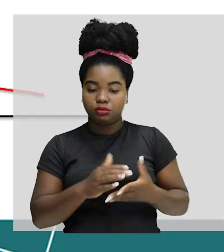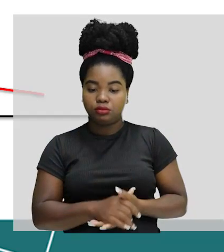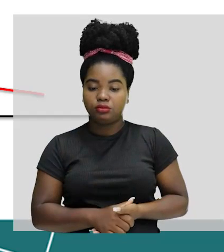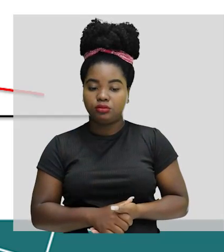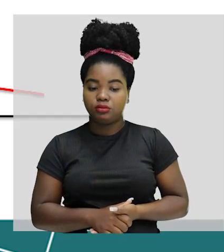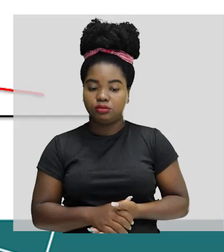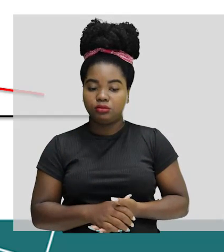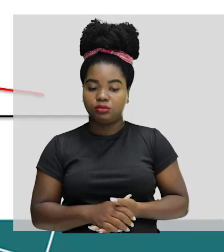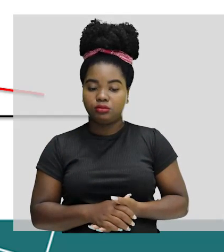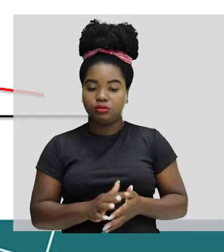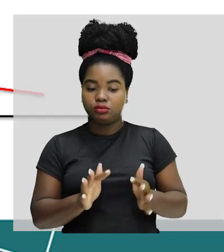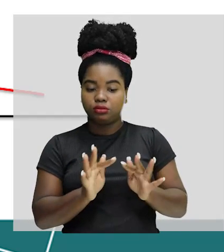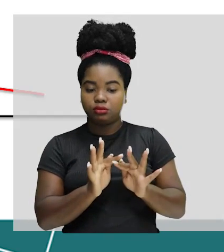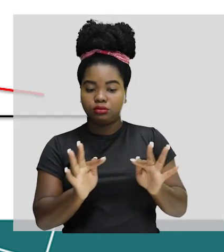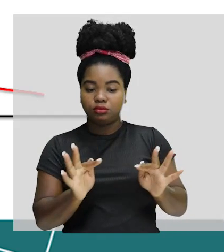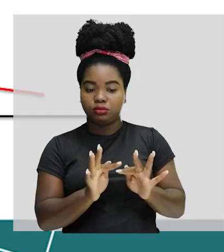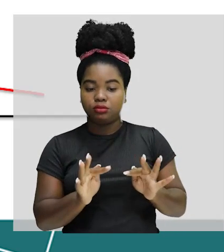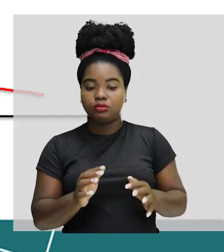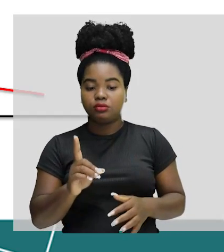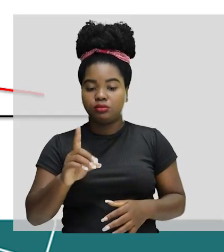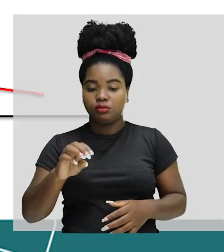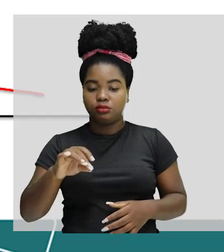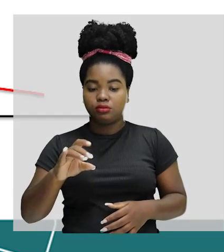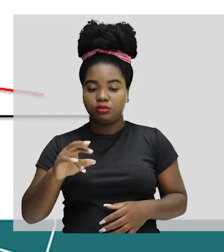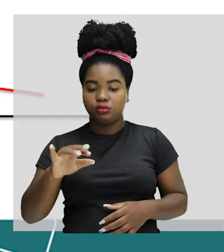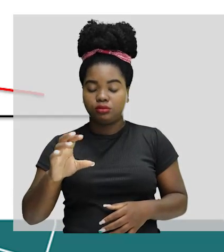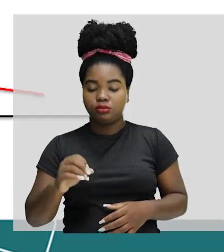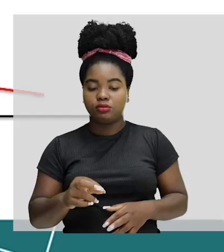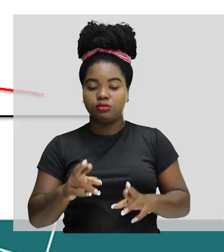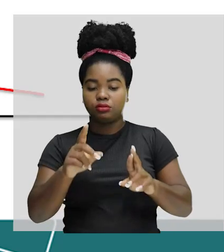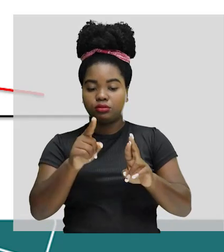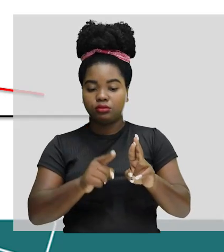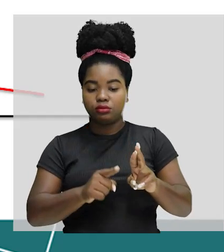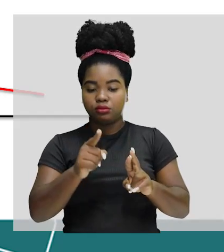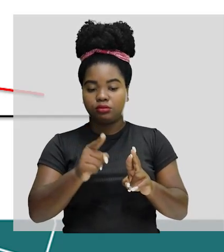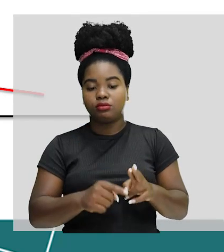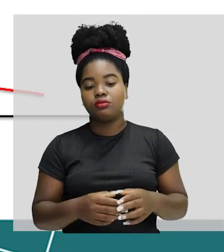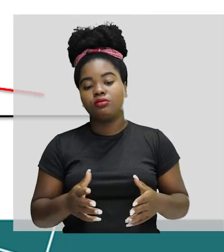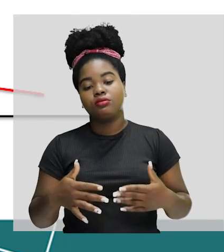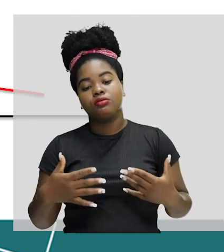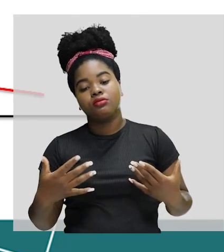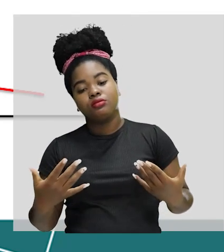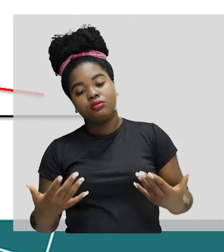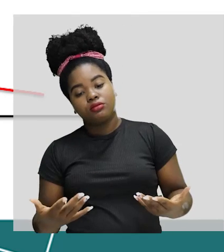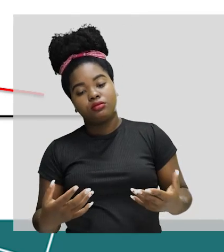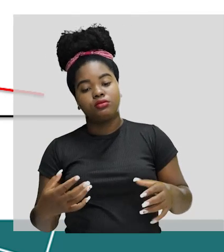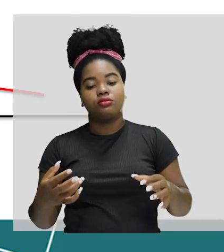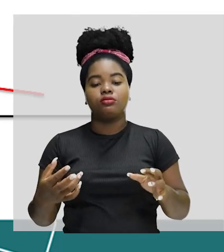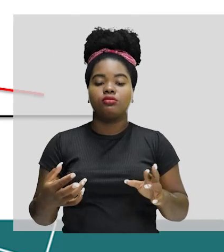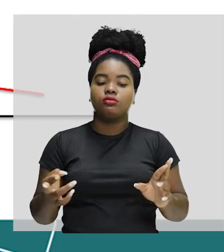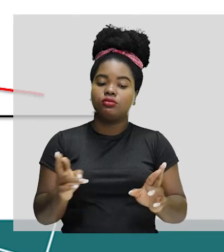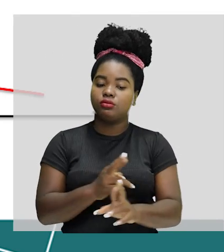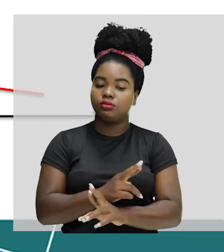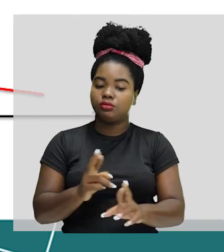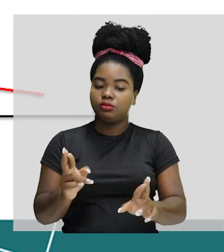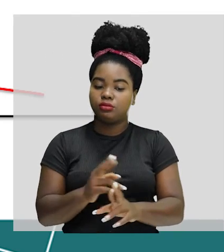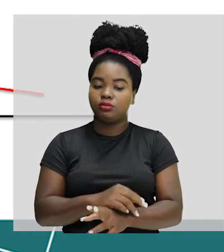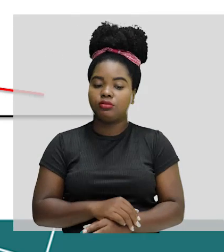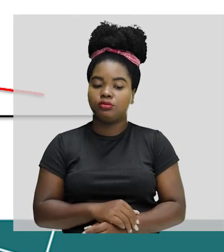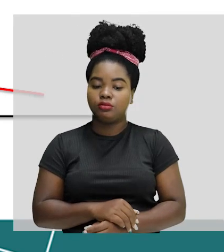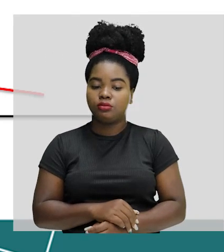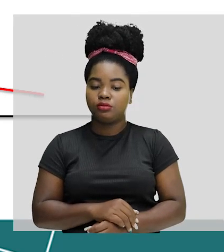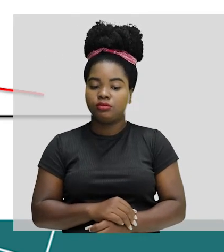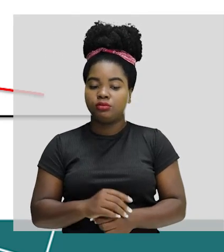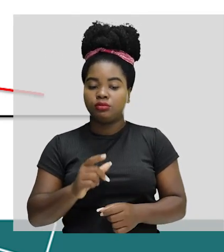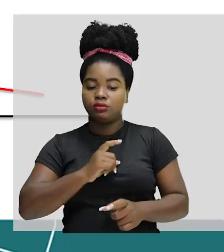seja, o domínio é real. Então, né, eu vou ter uma associação, né, ponto a